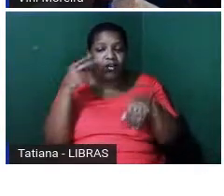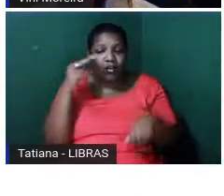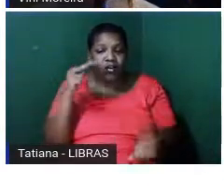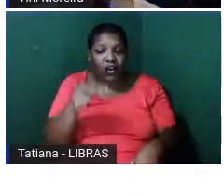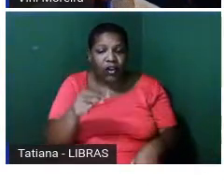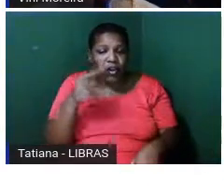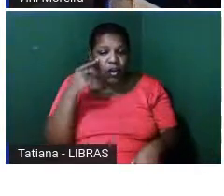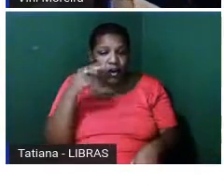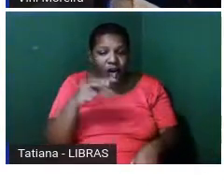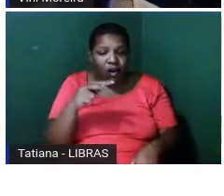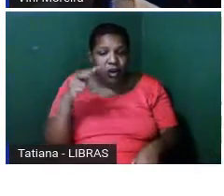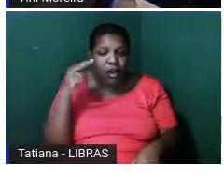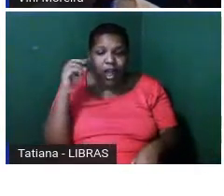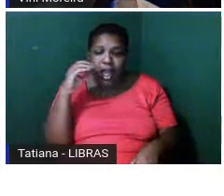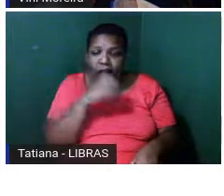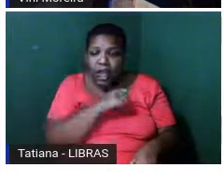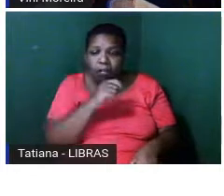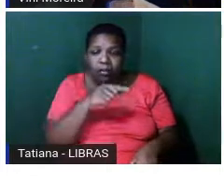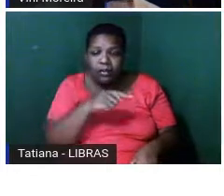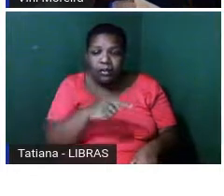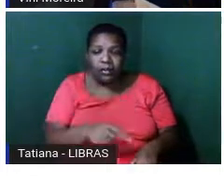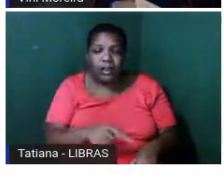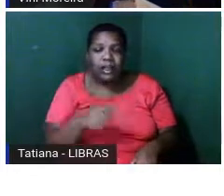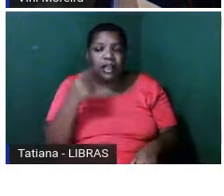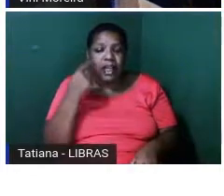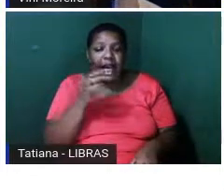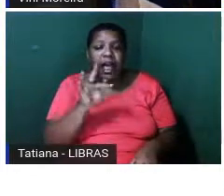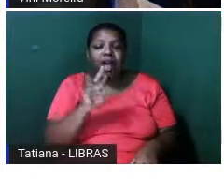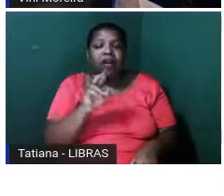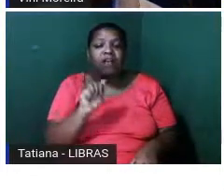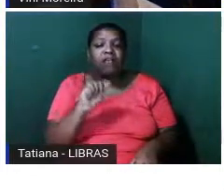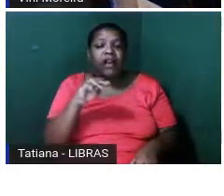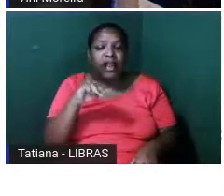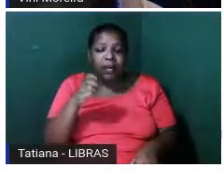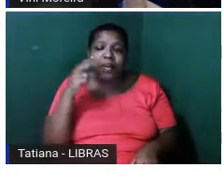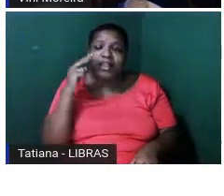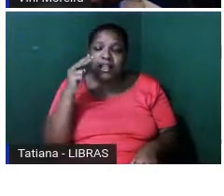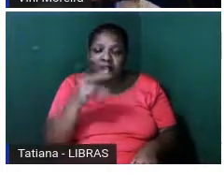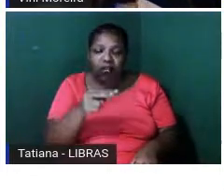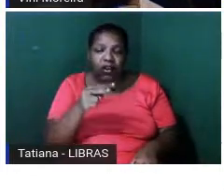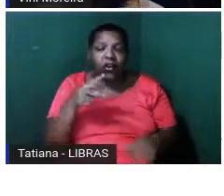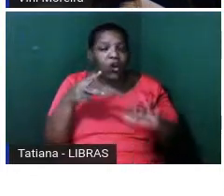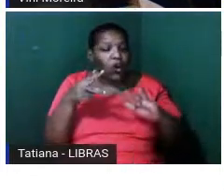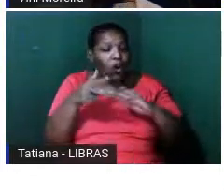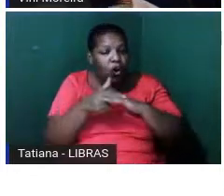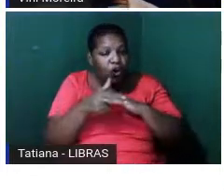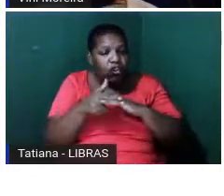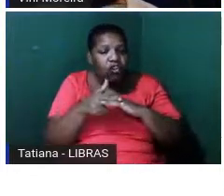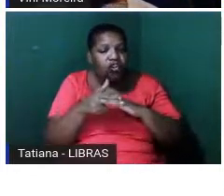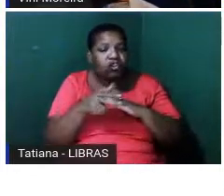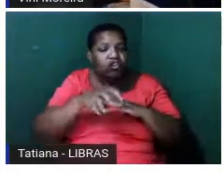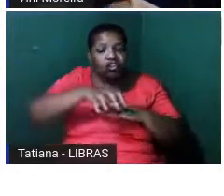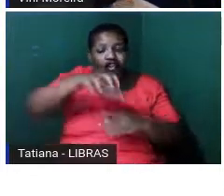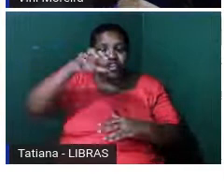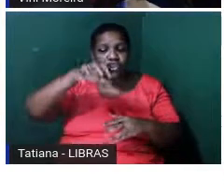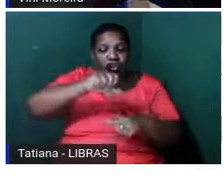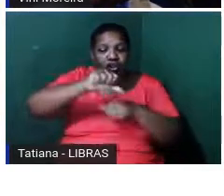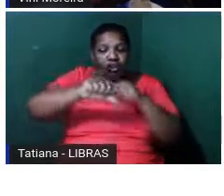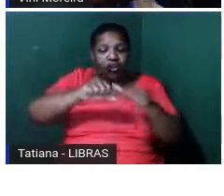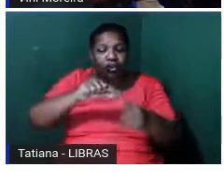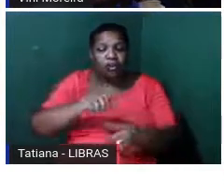for ver rapidinho tremia cm você vê que ele fez só um corte seco tirou o mouse e colocou o